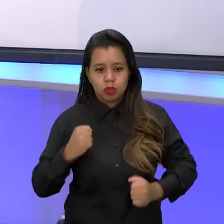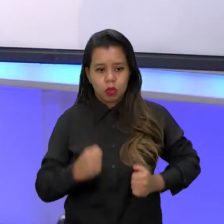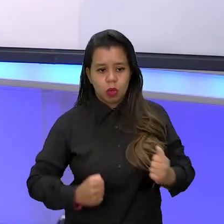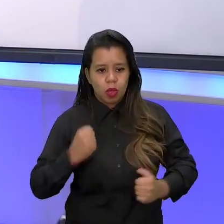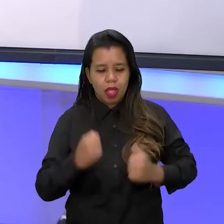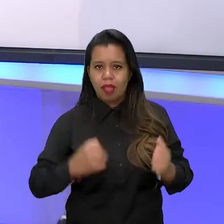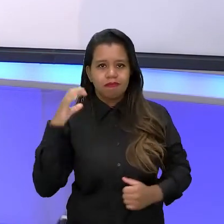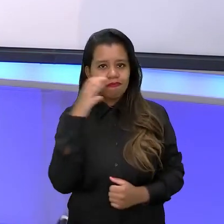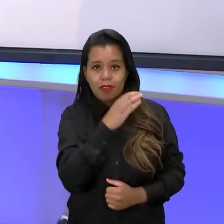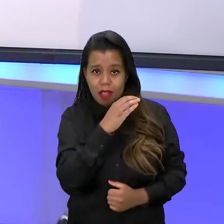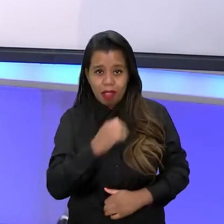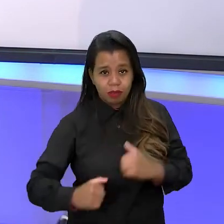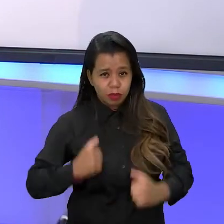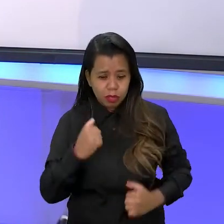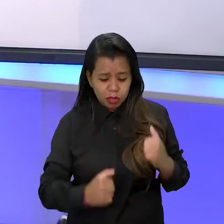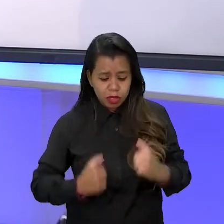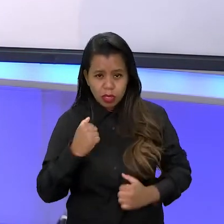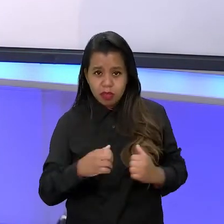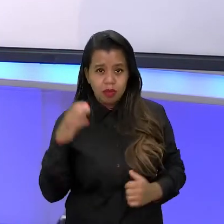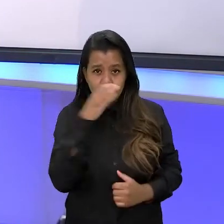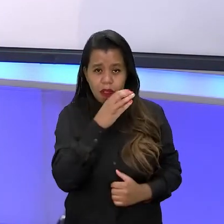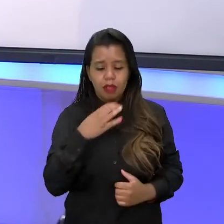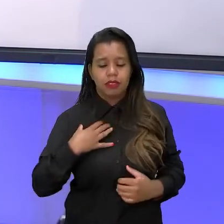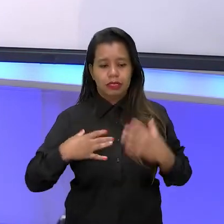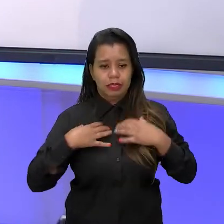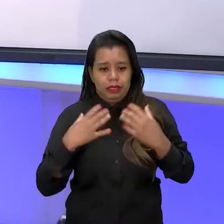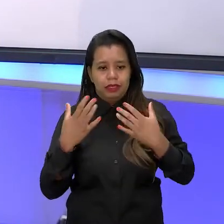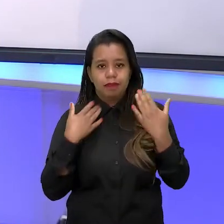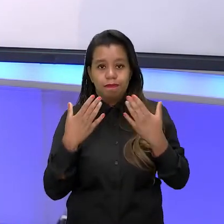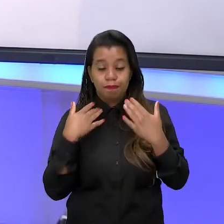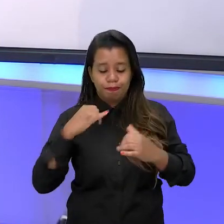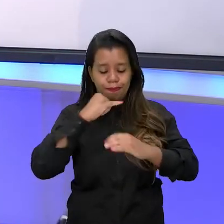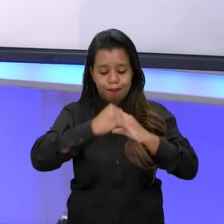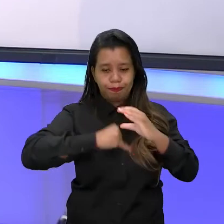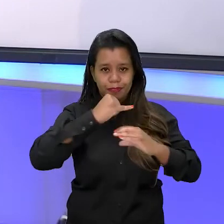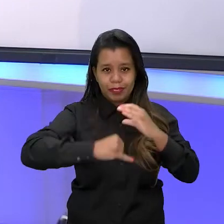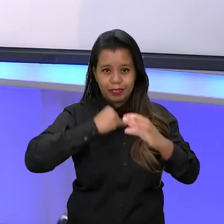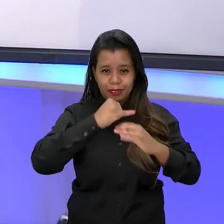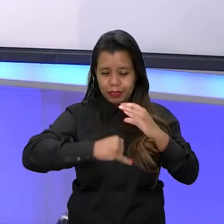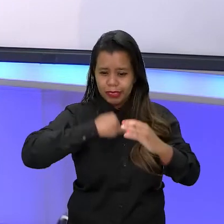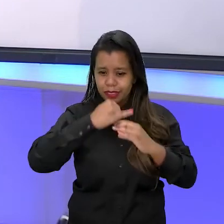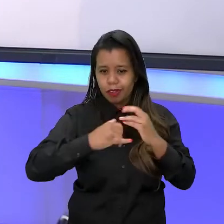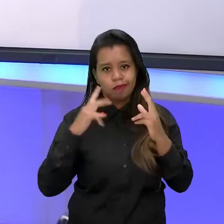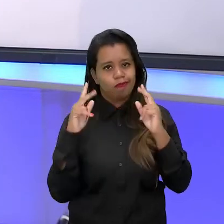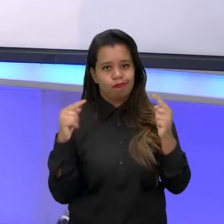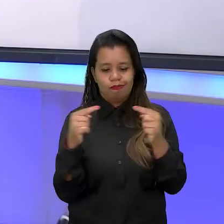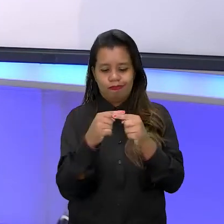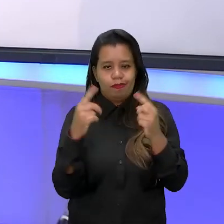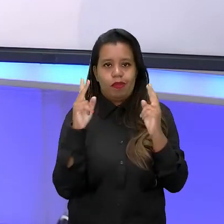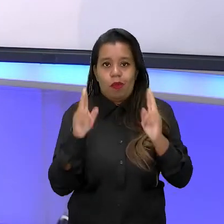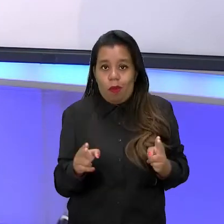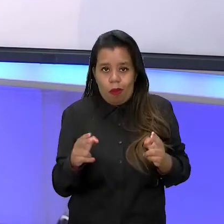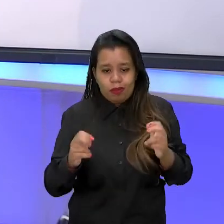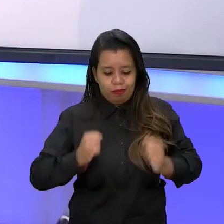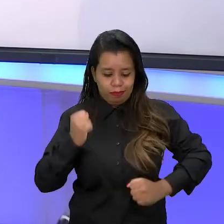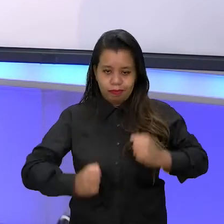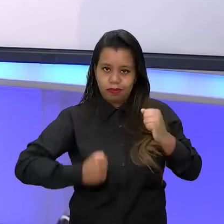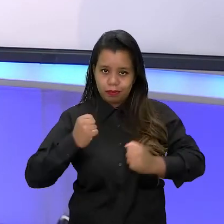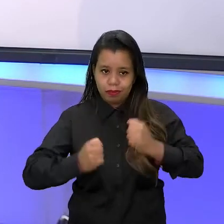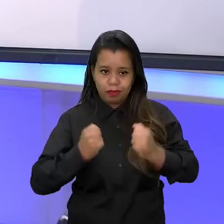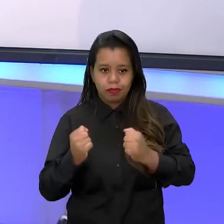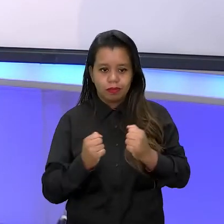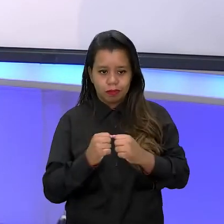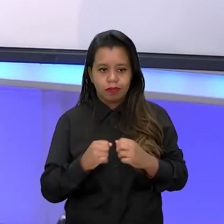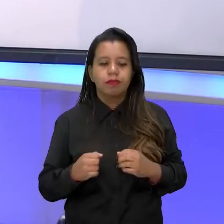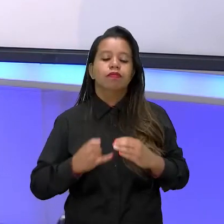muito rápido, eu começo a gerar calor, não é assim que acontece? Se eu fosse um elétron, eu geraria tanto calor que eu emitiria